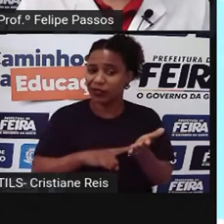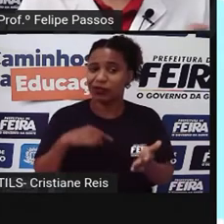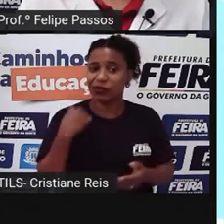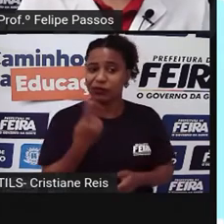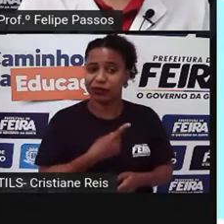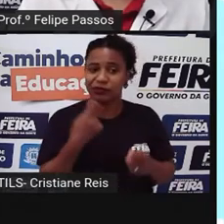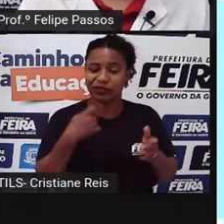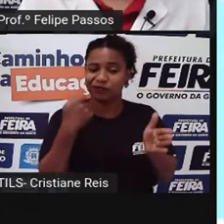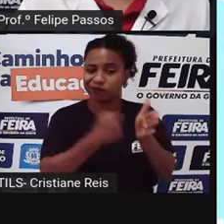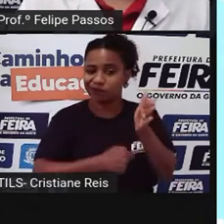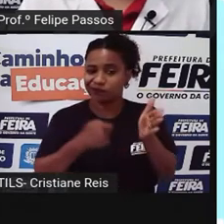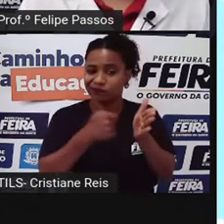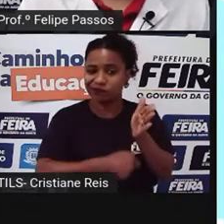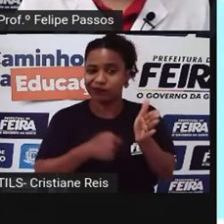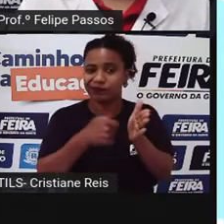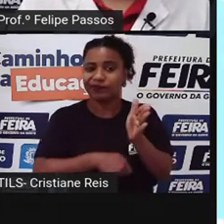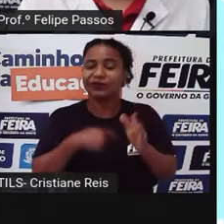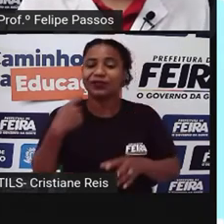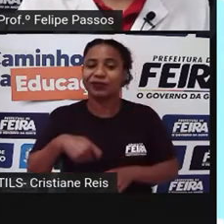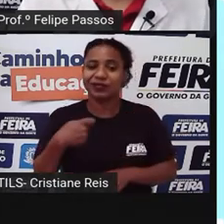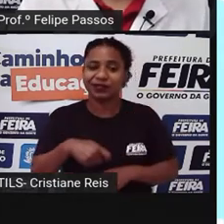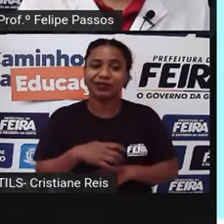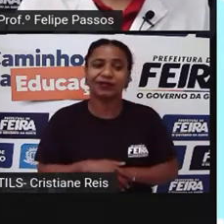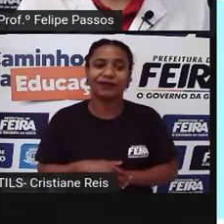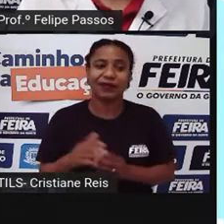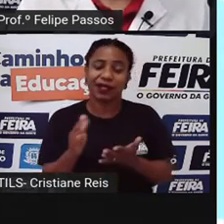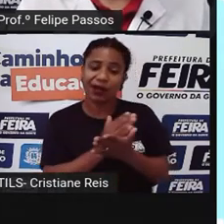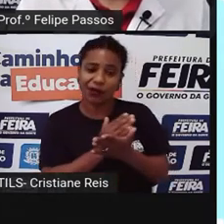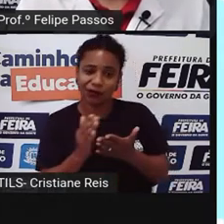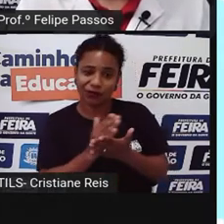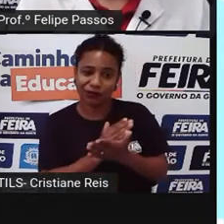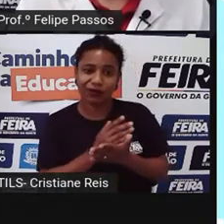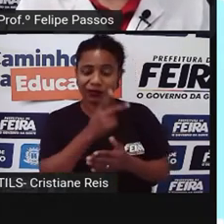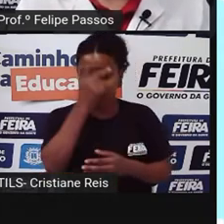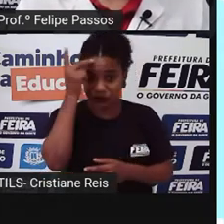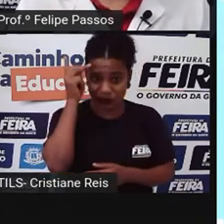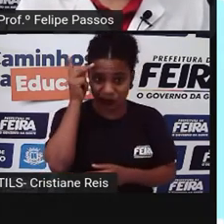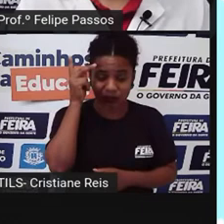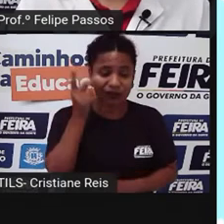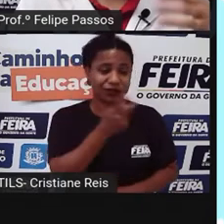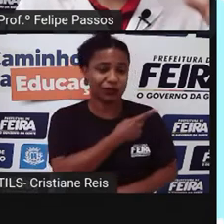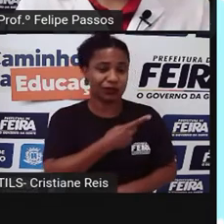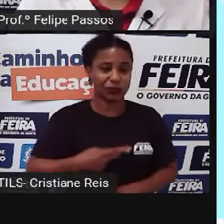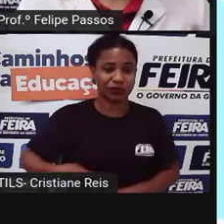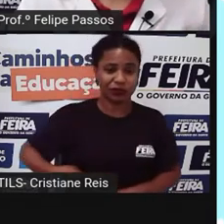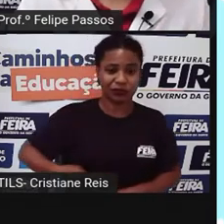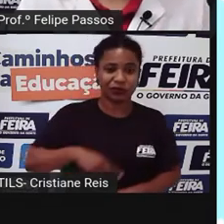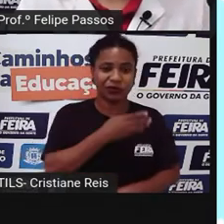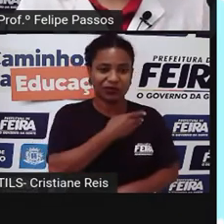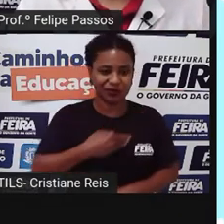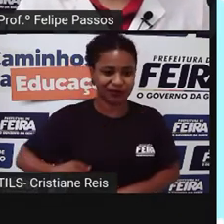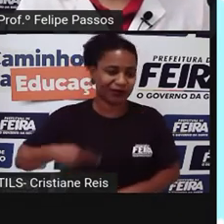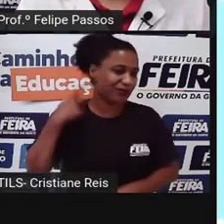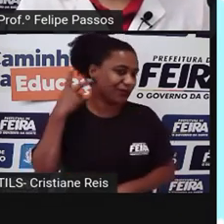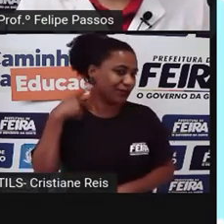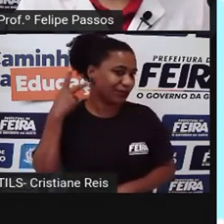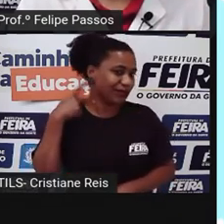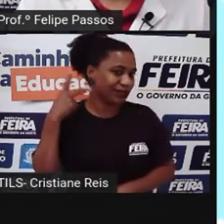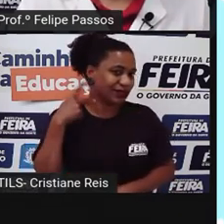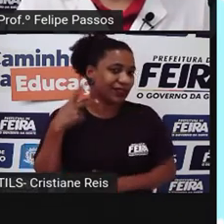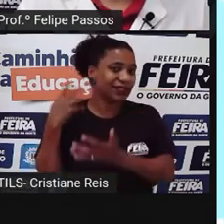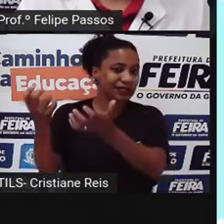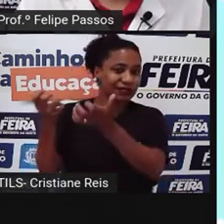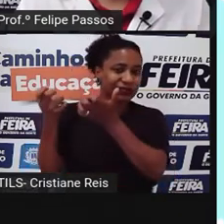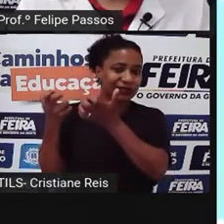E no lugar disso, a gente vê até alguns políticos fazendo piada, né? Dizendo que se um turista quiser vir para ter